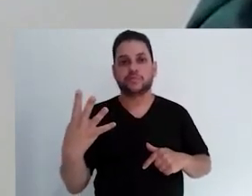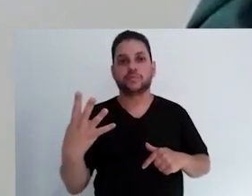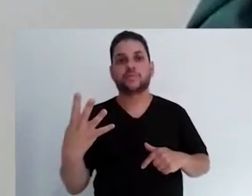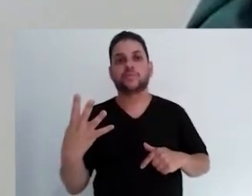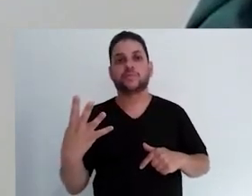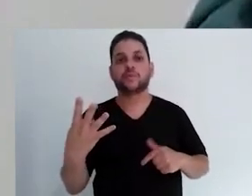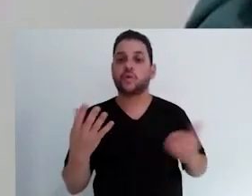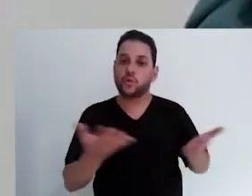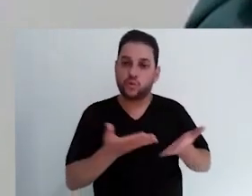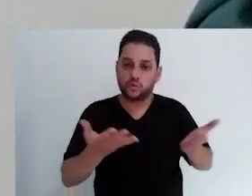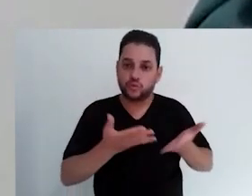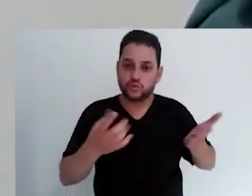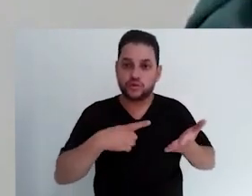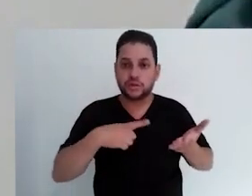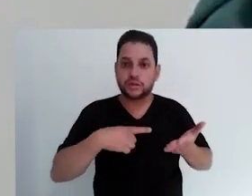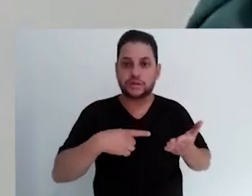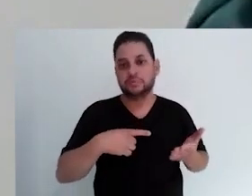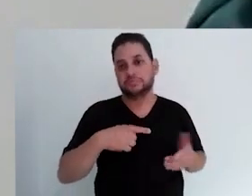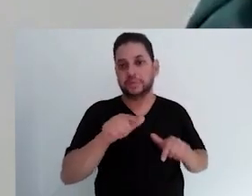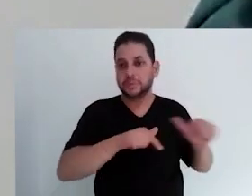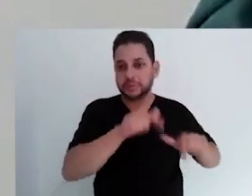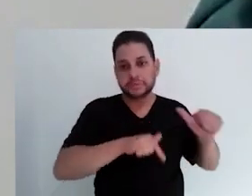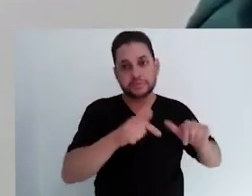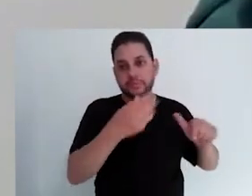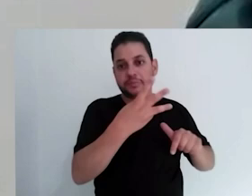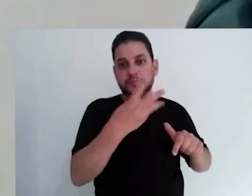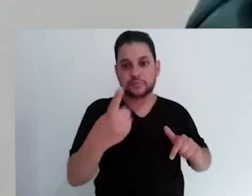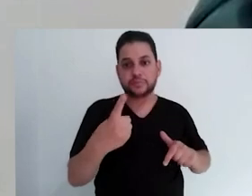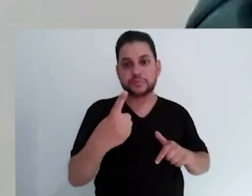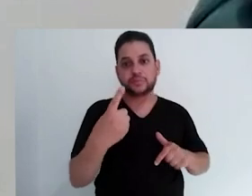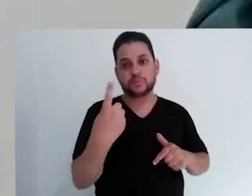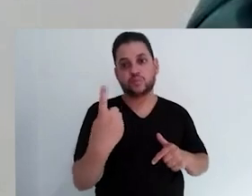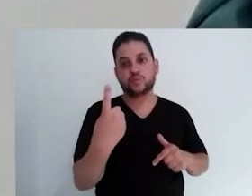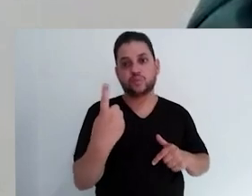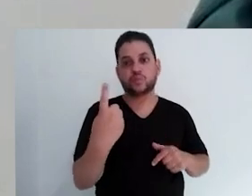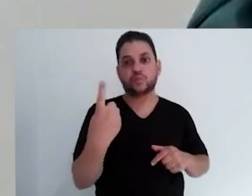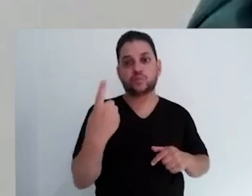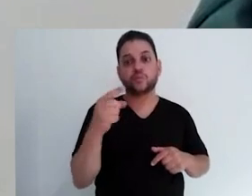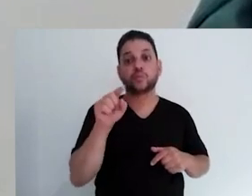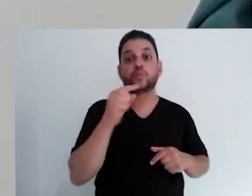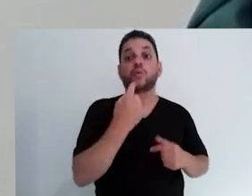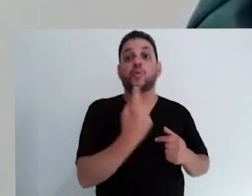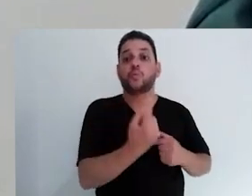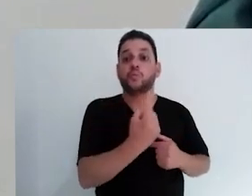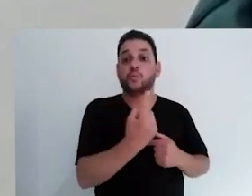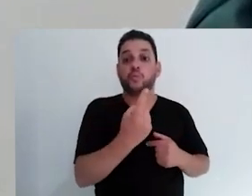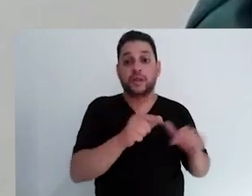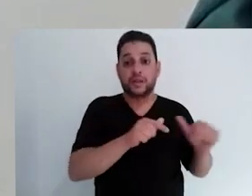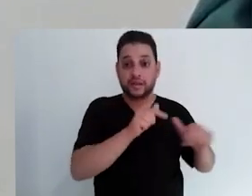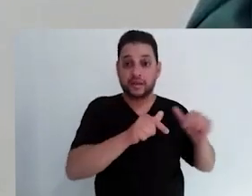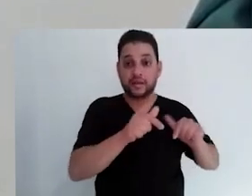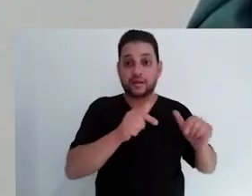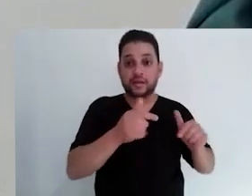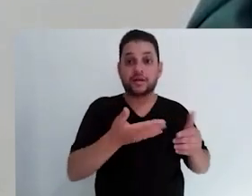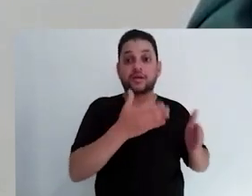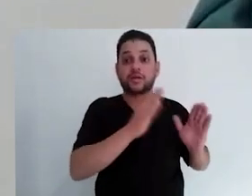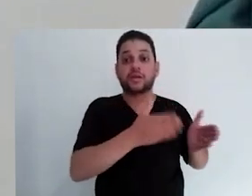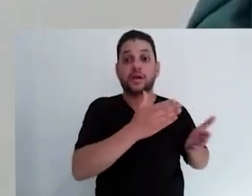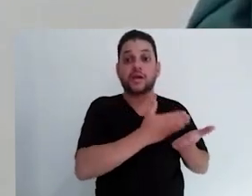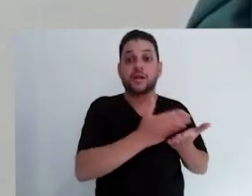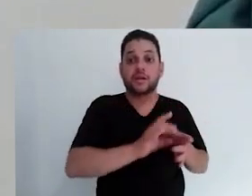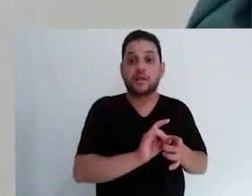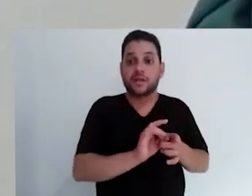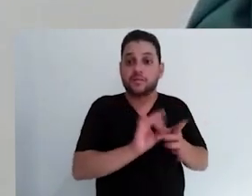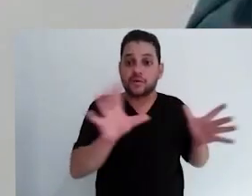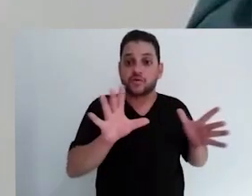31 servidores em atividade, uma servidora ainda não foi liberada da lotação de origem, embora já tenha sido autorizada a remoção dela